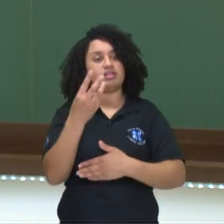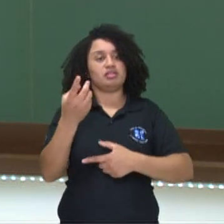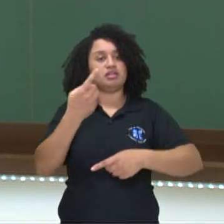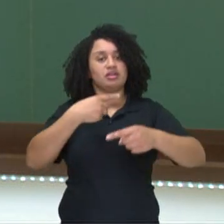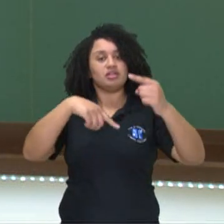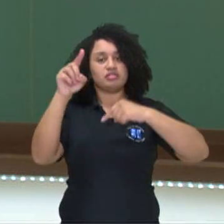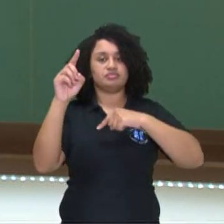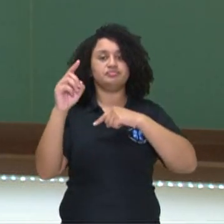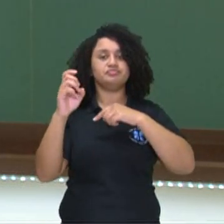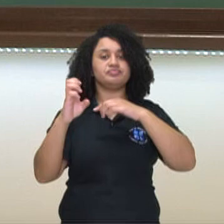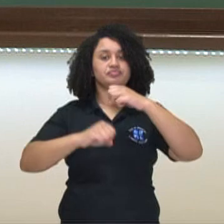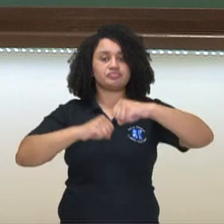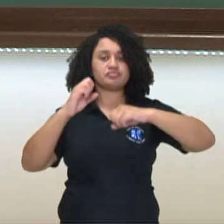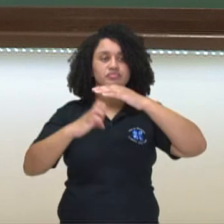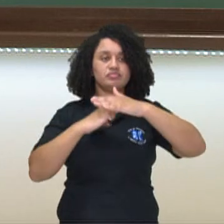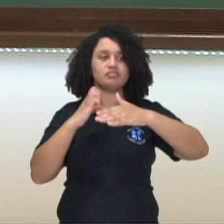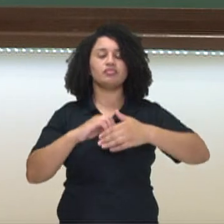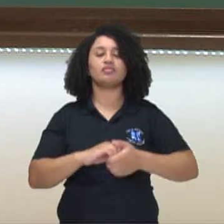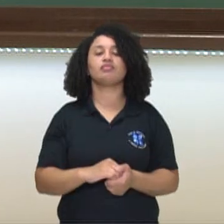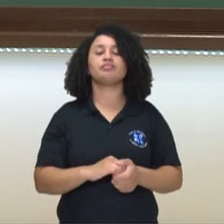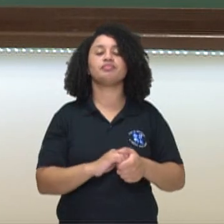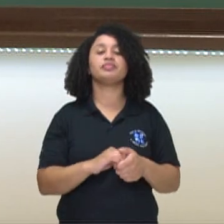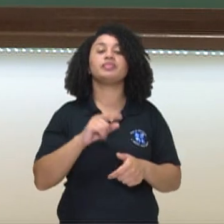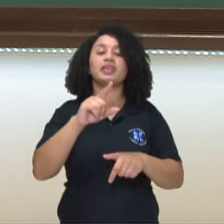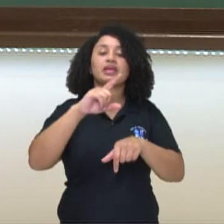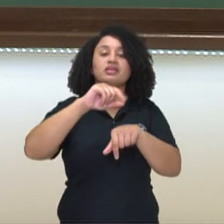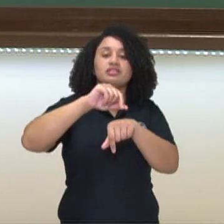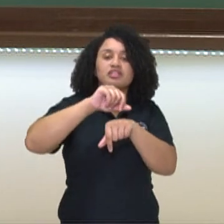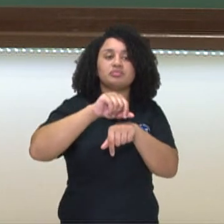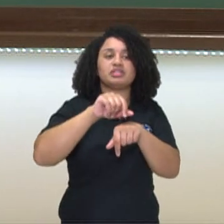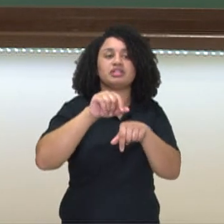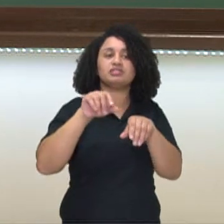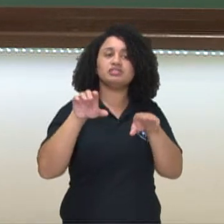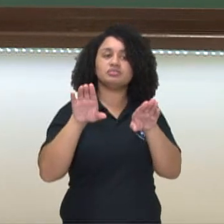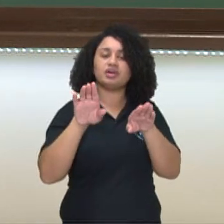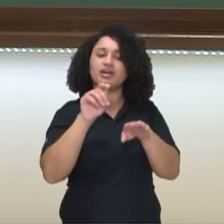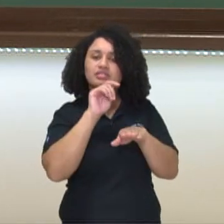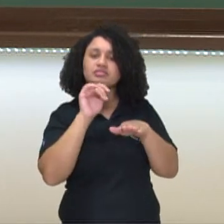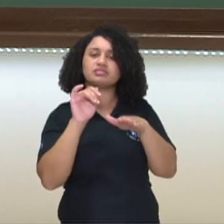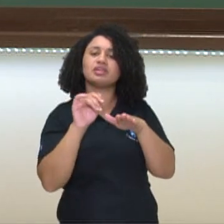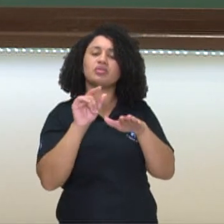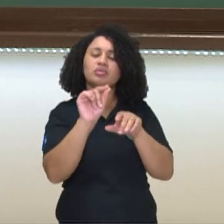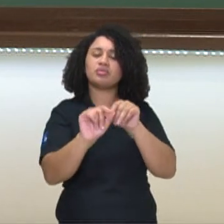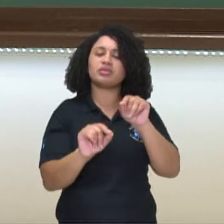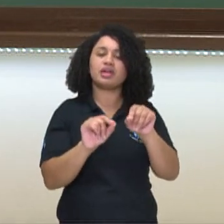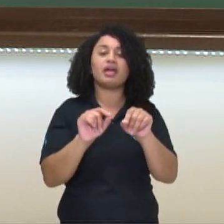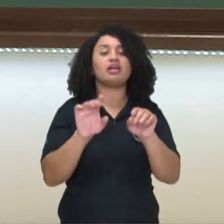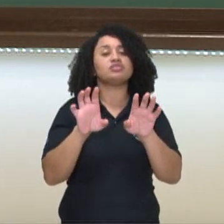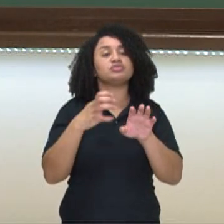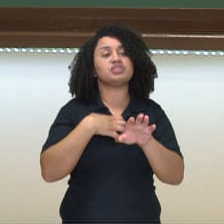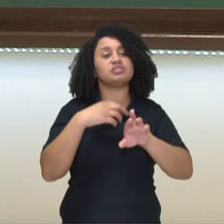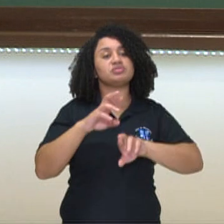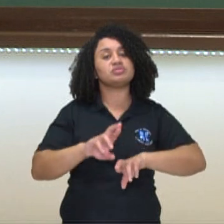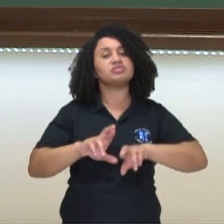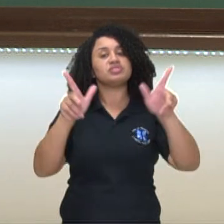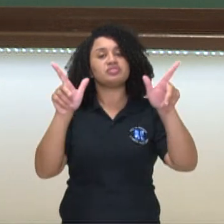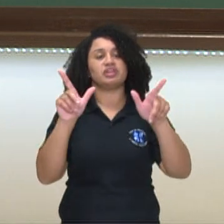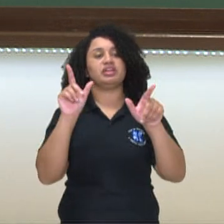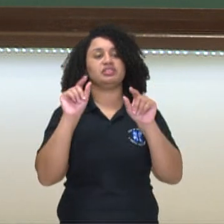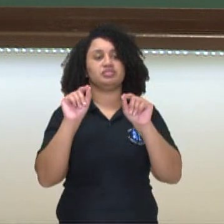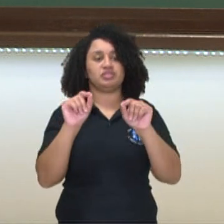revolução industrial. Nesse capitalismo informacional, já é uma outra pegada da